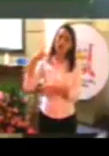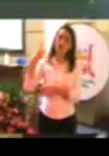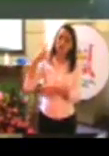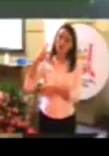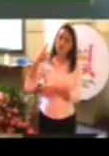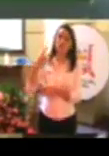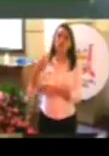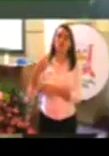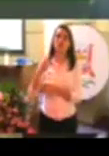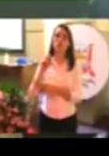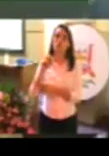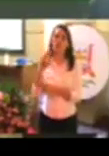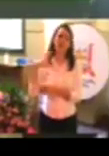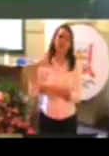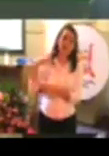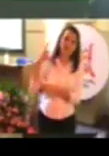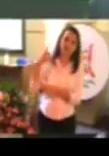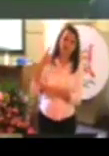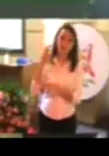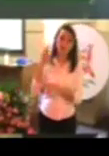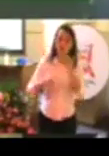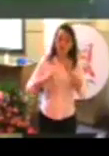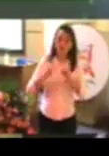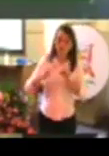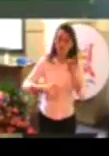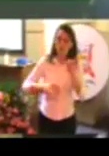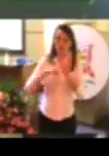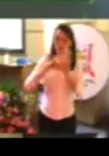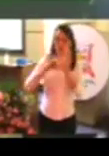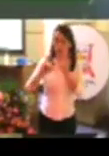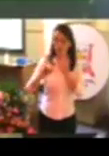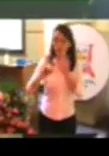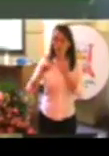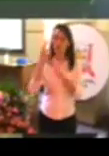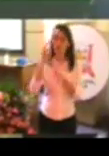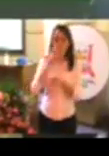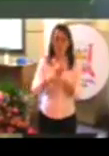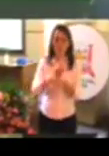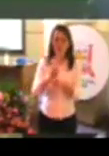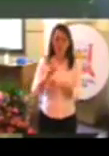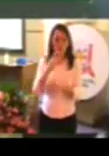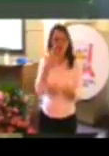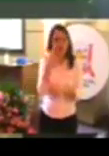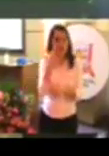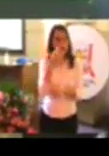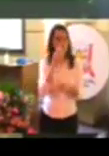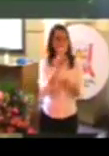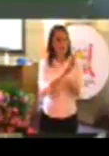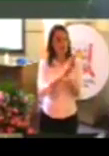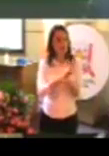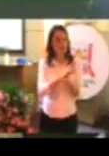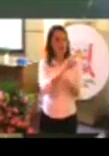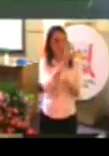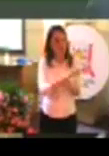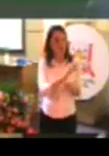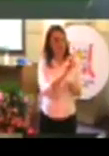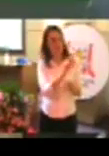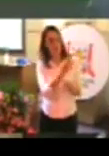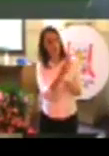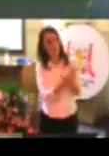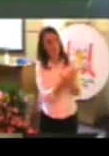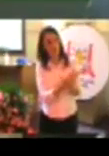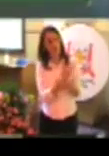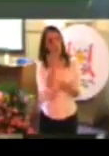naquele poder, para legislar e para fiscalizar o Poder Executivo, se ele está cumprindo com as suas